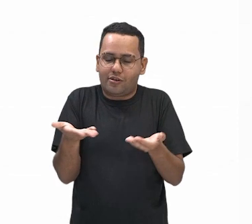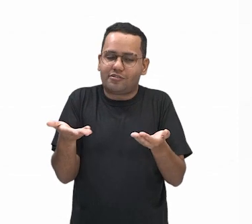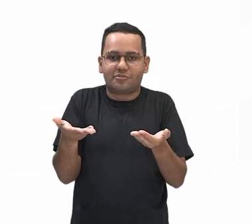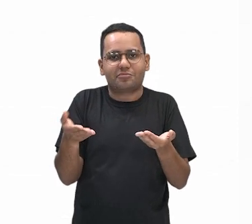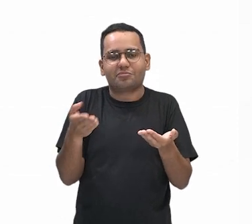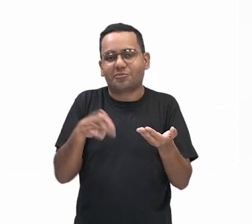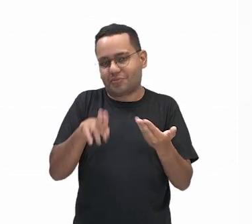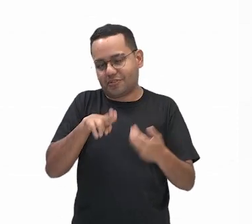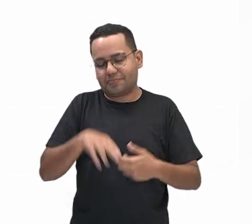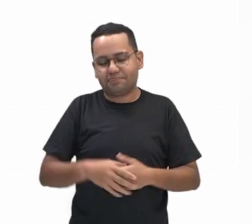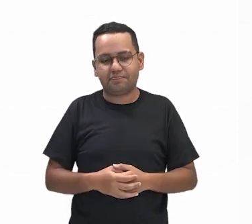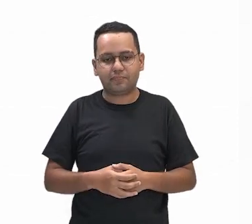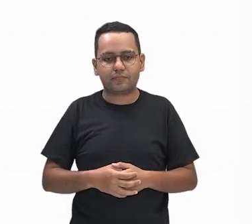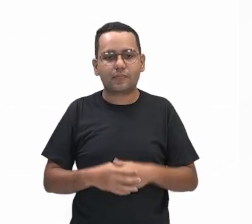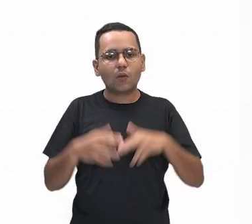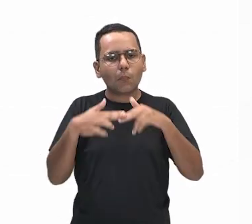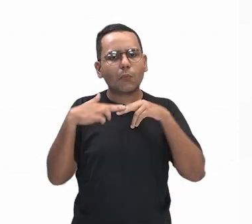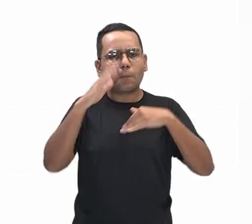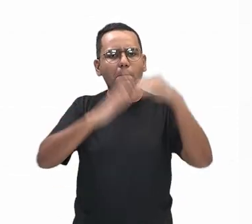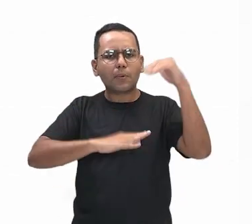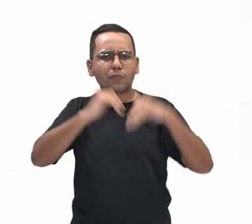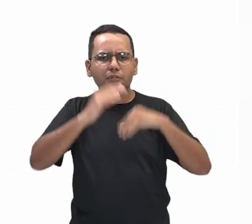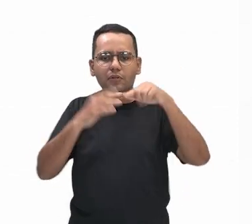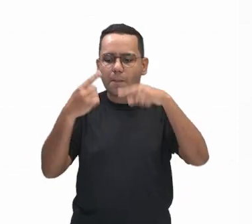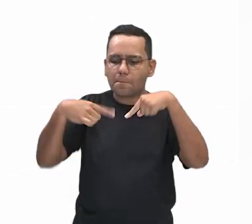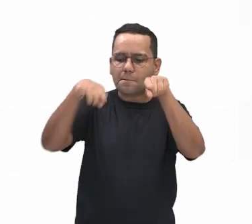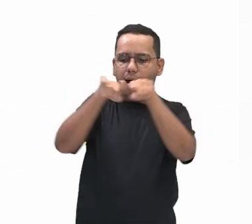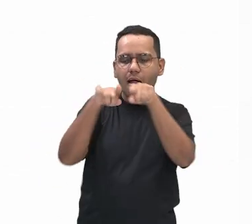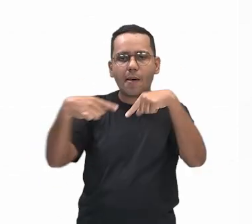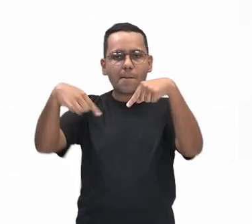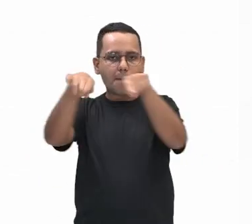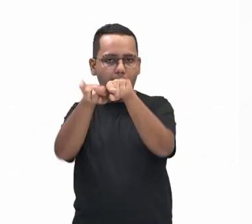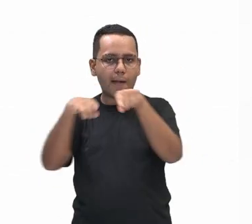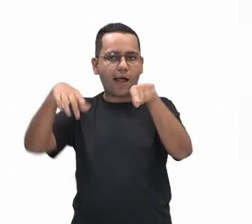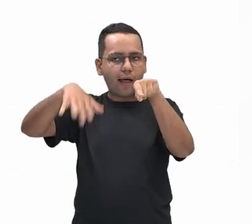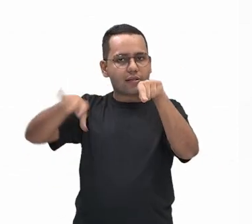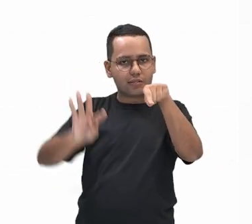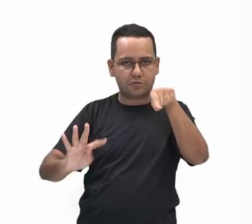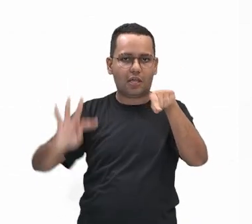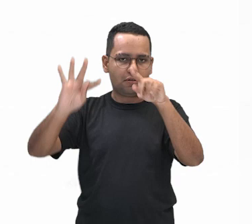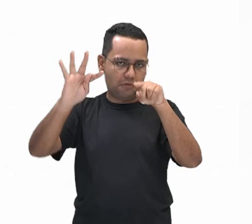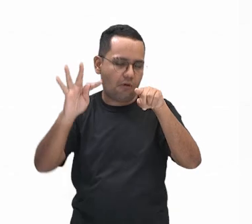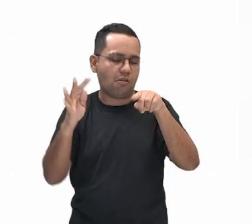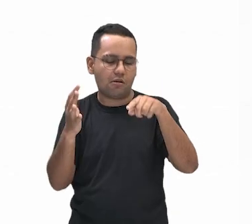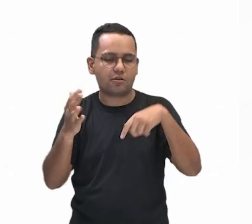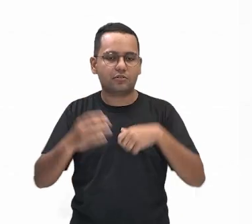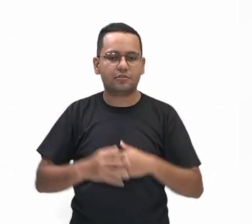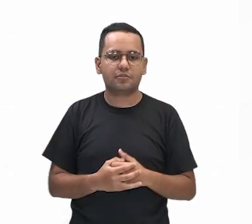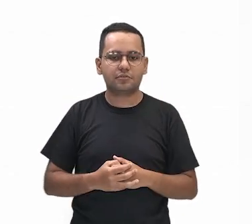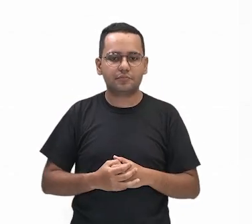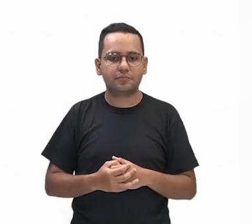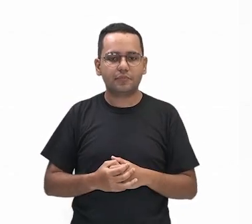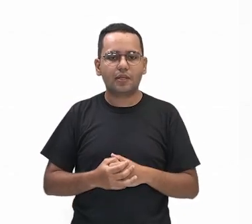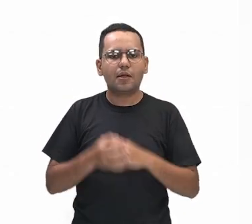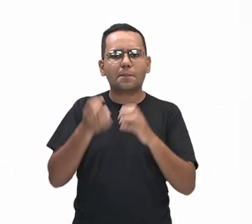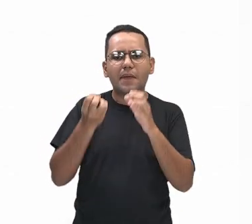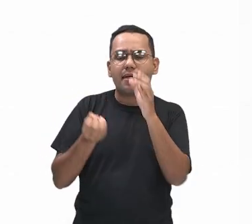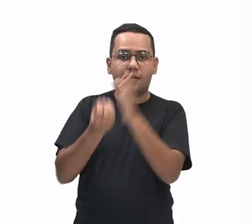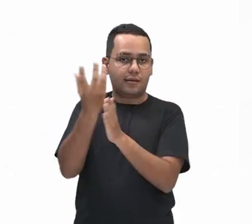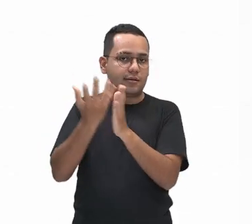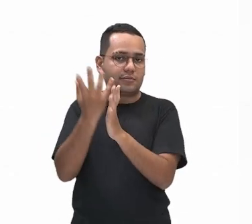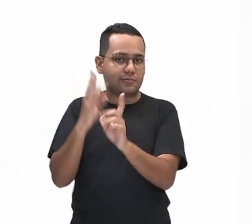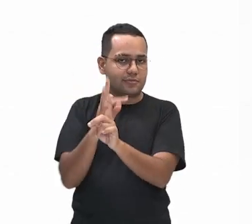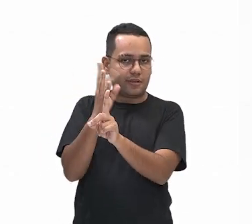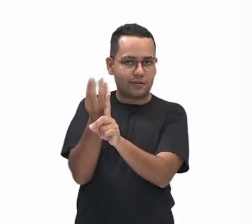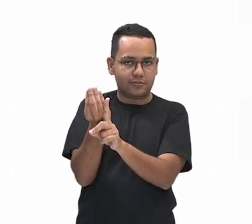busca parcerias com especialistas de informática e engenheiros de robótica para realizar uma obra